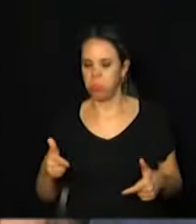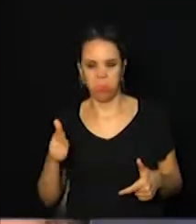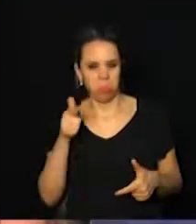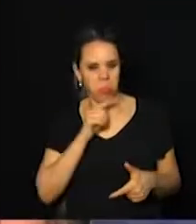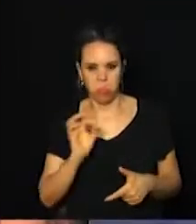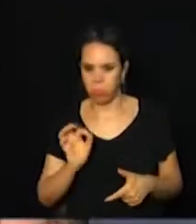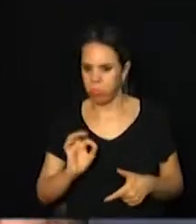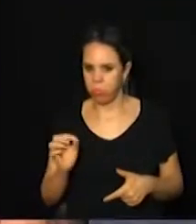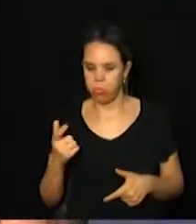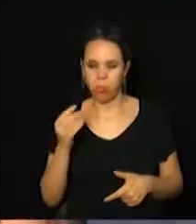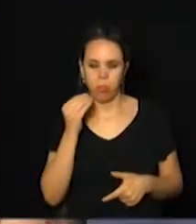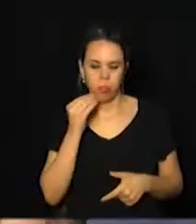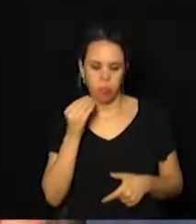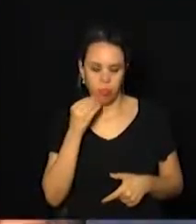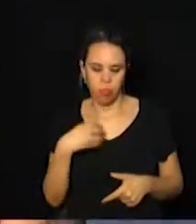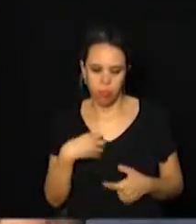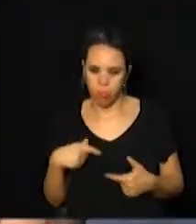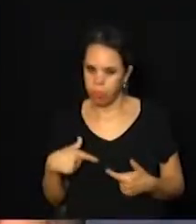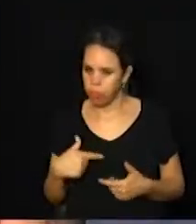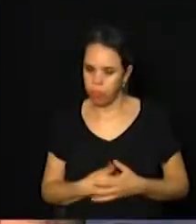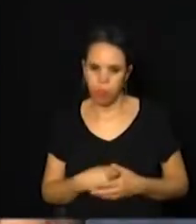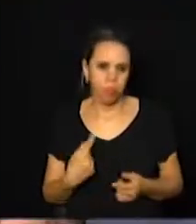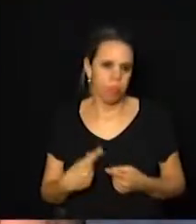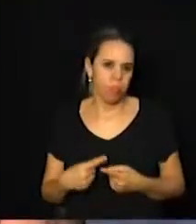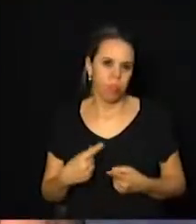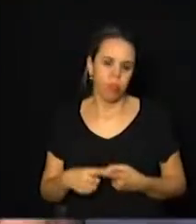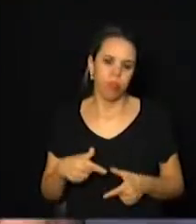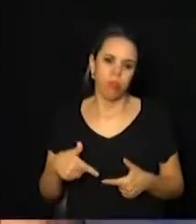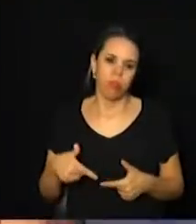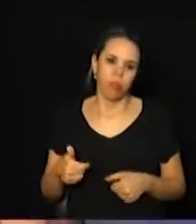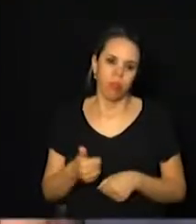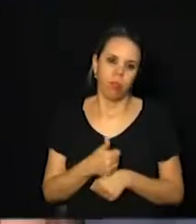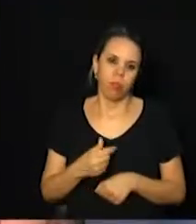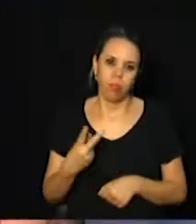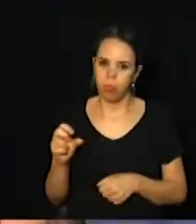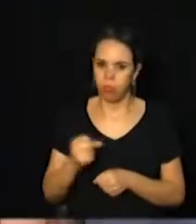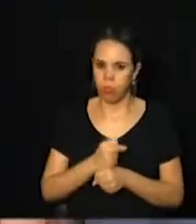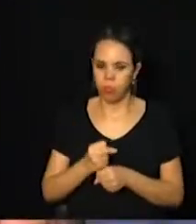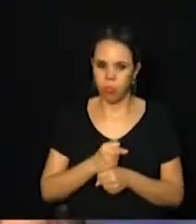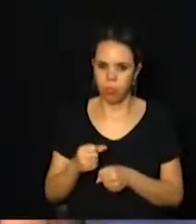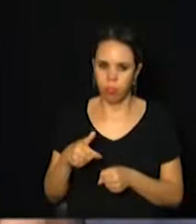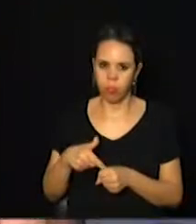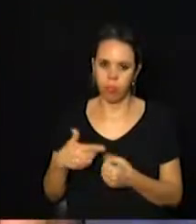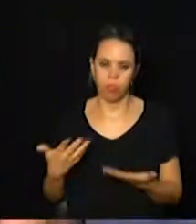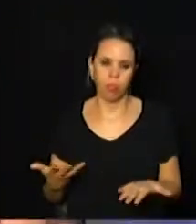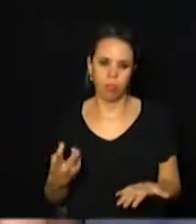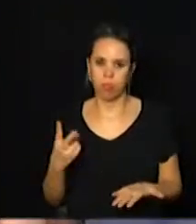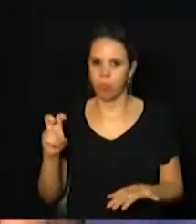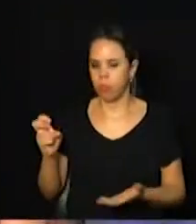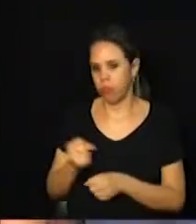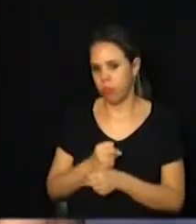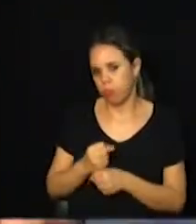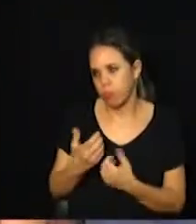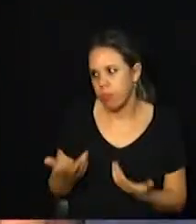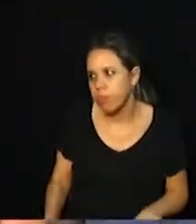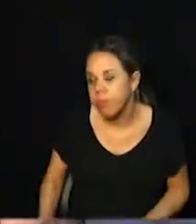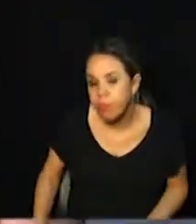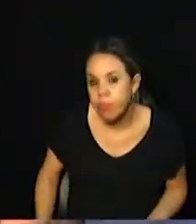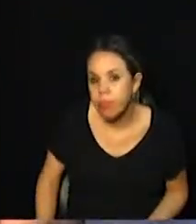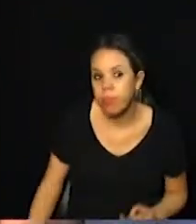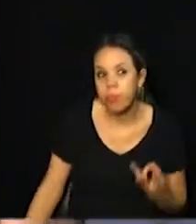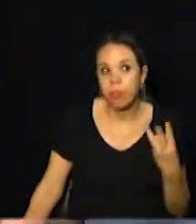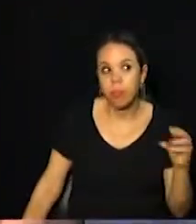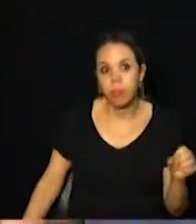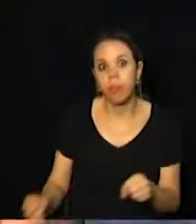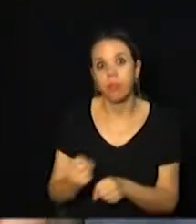uma outra forma de trabalho porque a gente tem que trabalhador tá 20 anos no posto há 25 anos no posto a